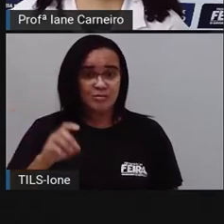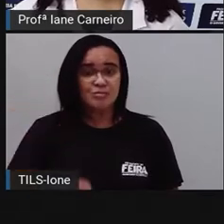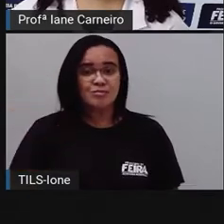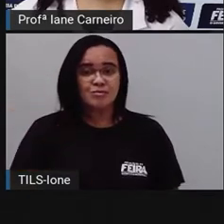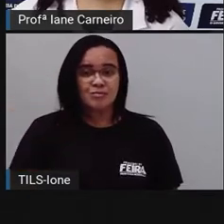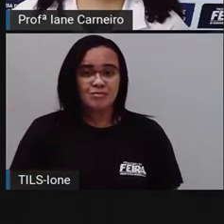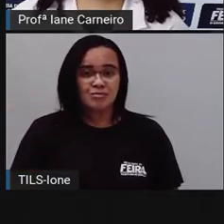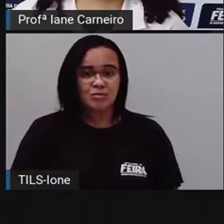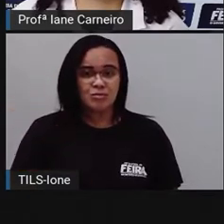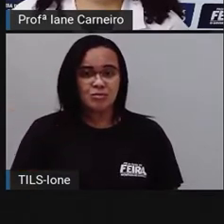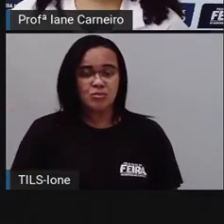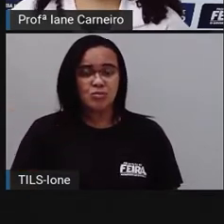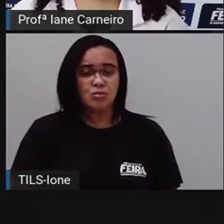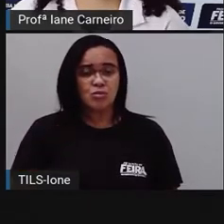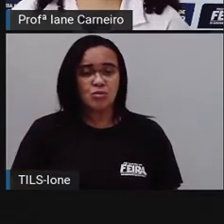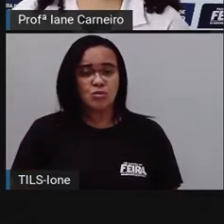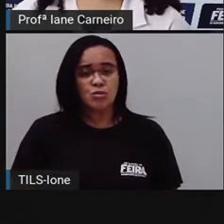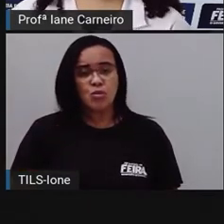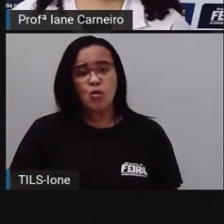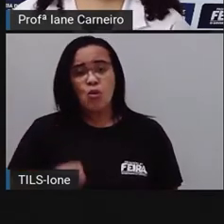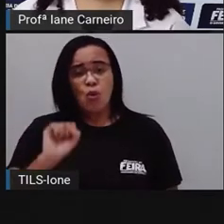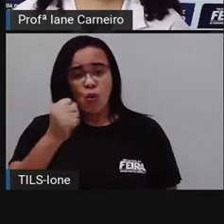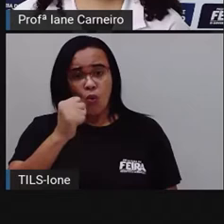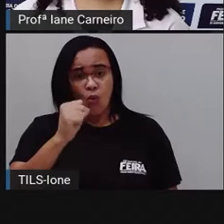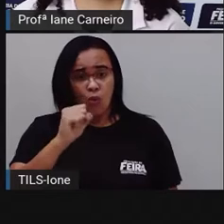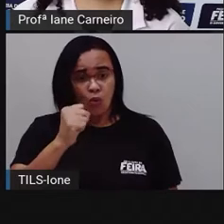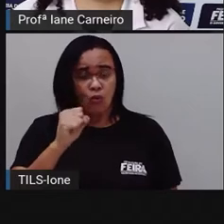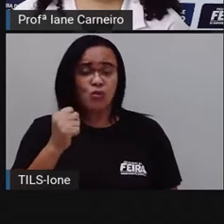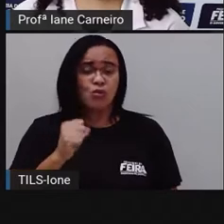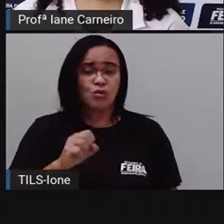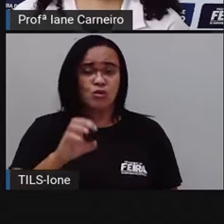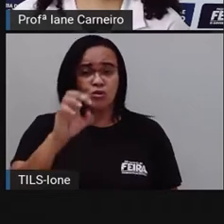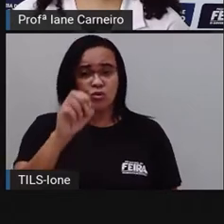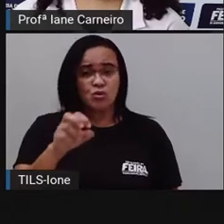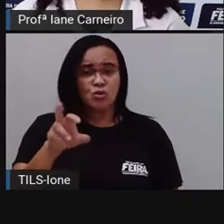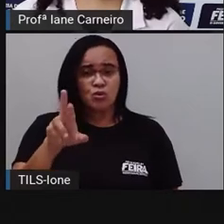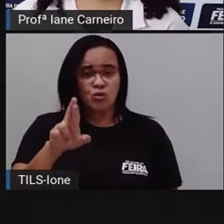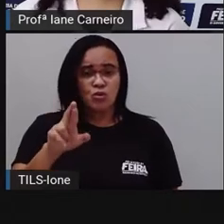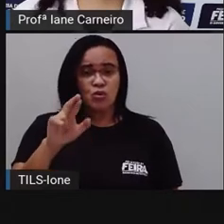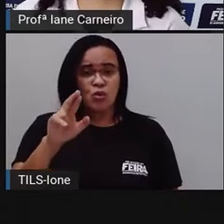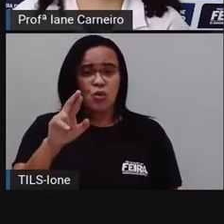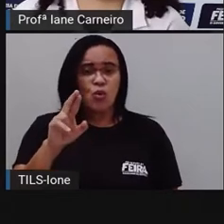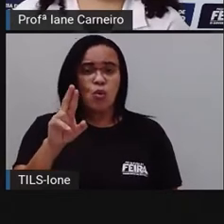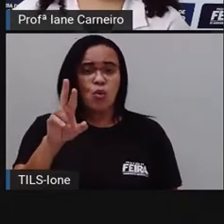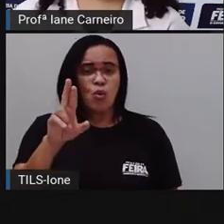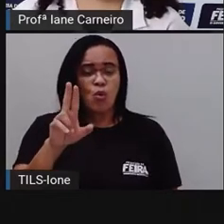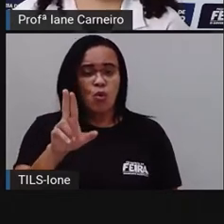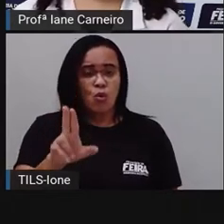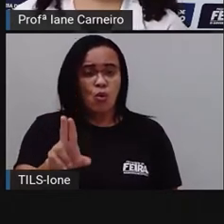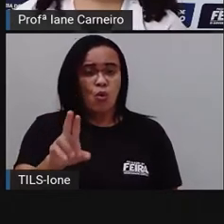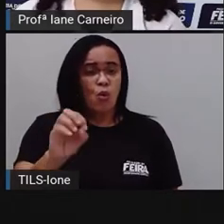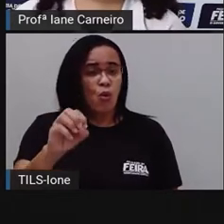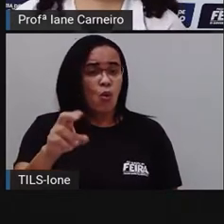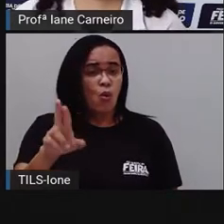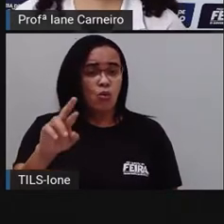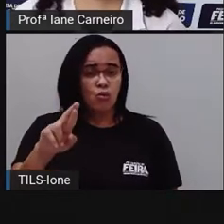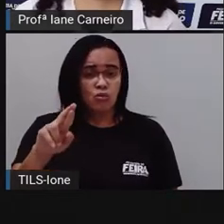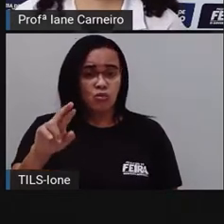e 8 ouricinhos. Olha isso aqui, é uma espécie de porco-espinho.